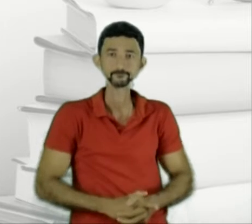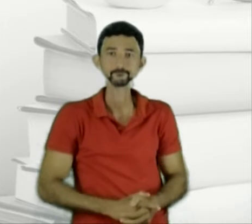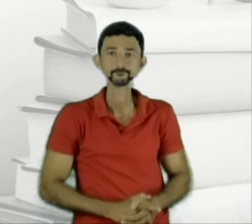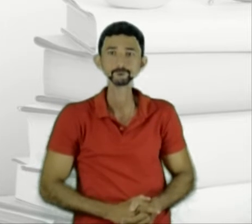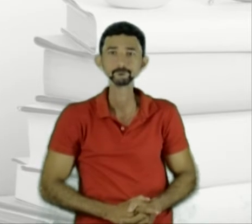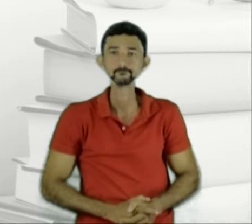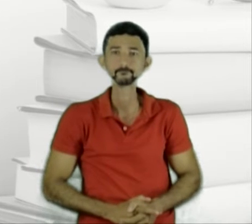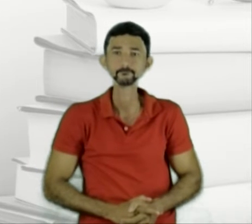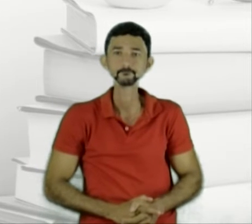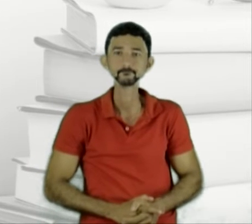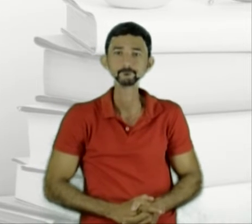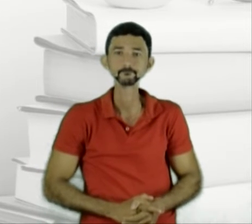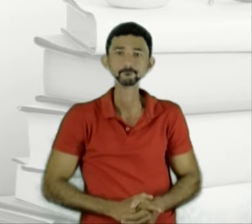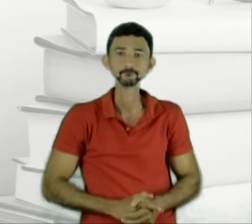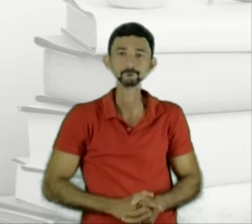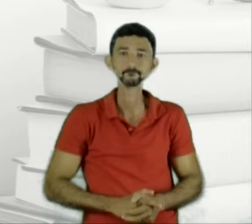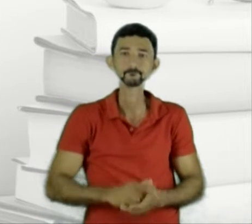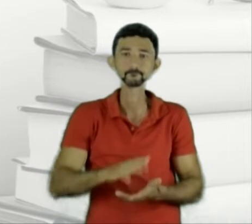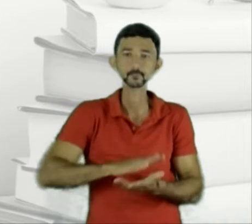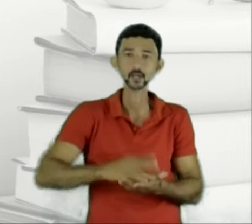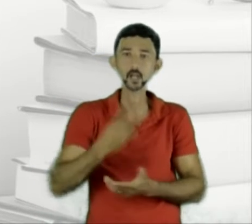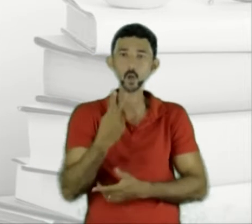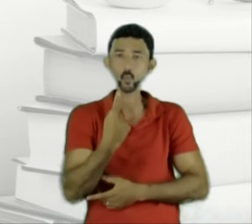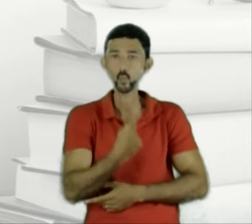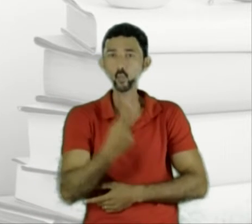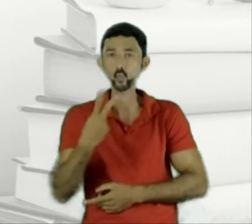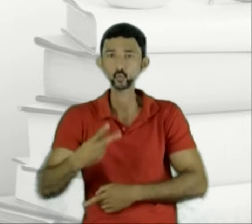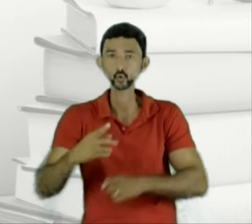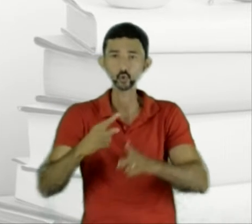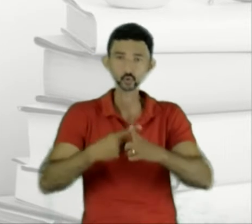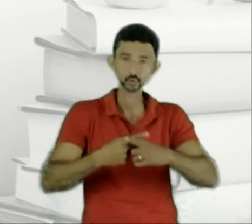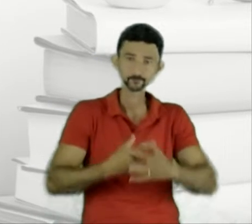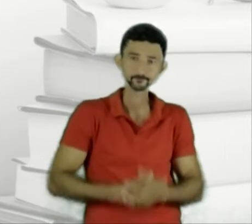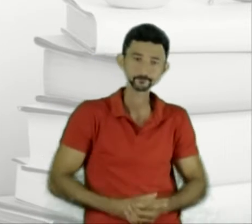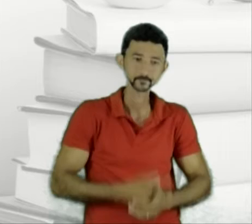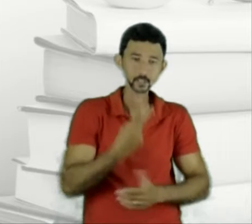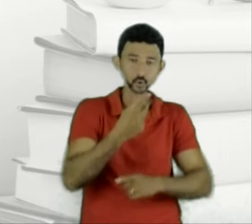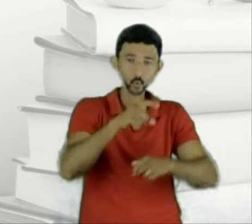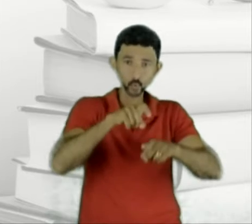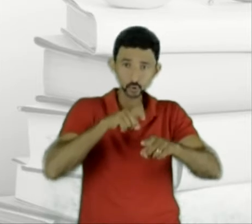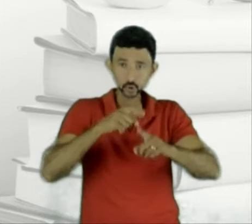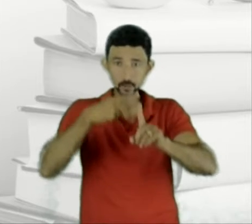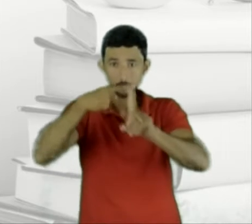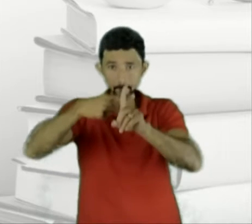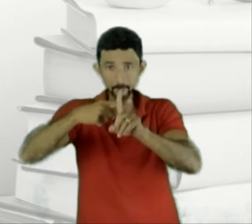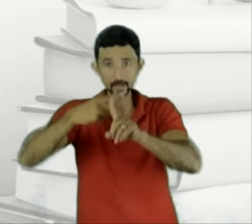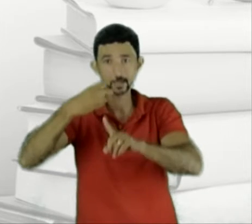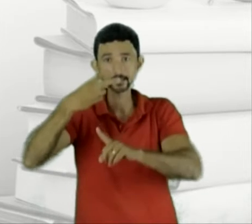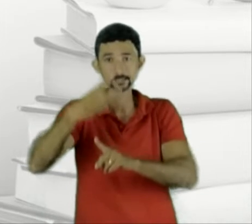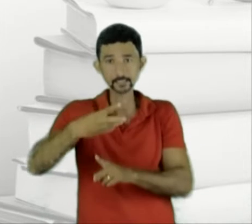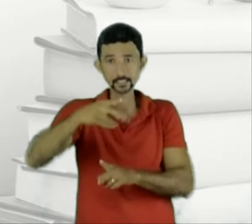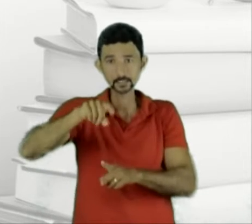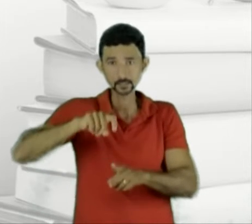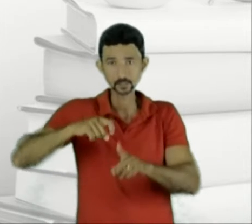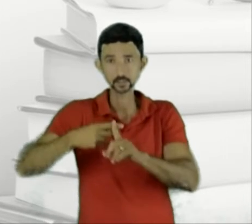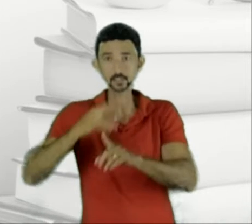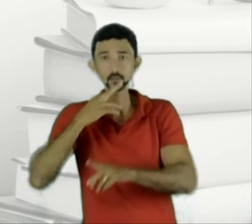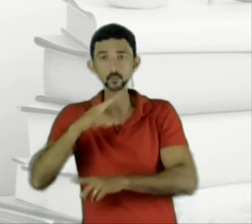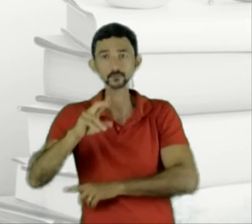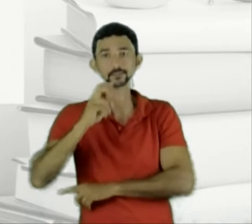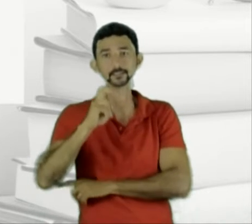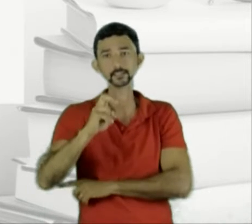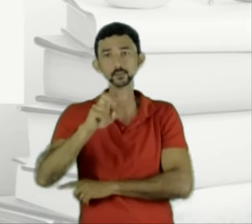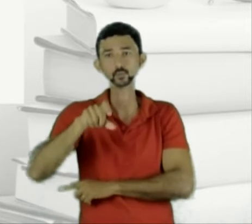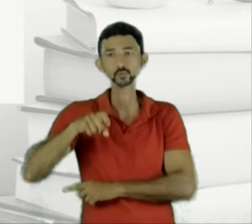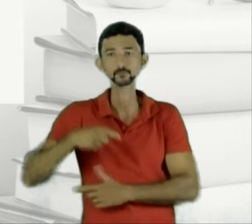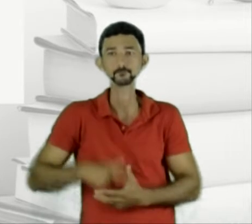seja, a área de 1 e 2 juntas, 2x mais 3x, 5x. Essa aí é uma das